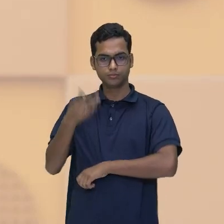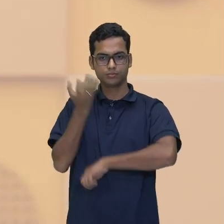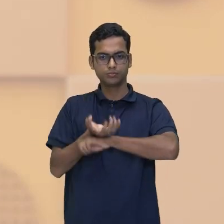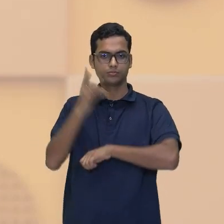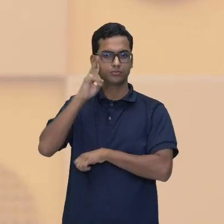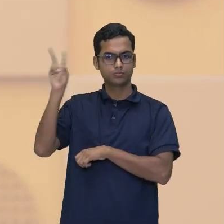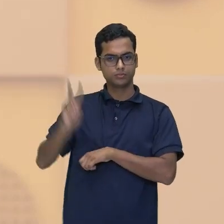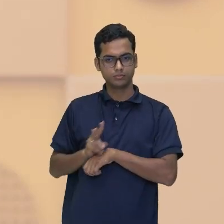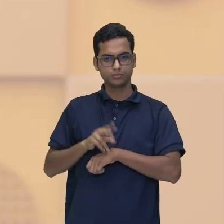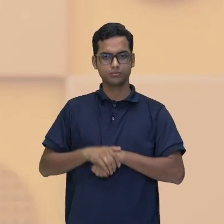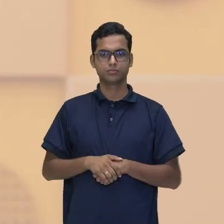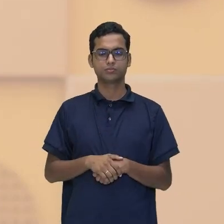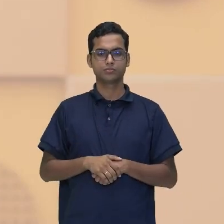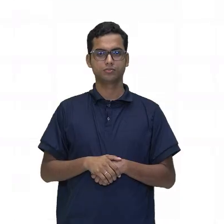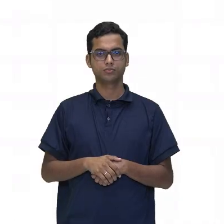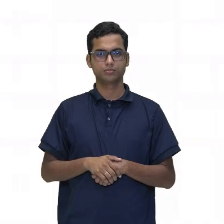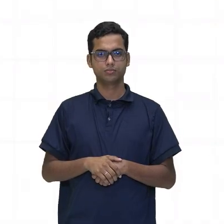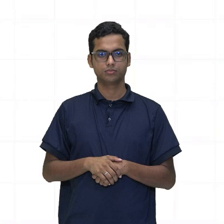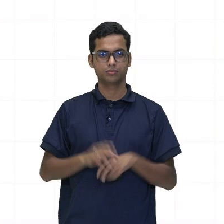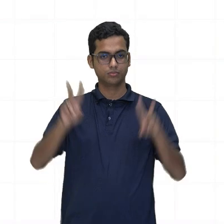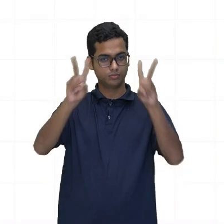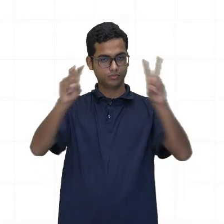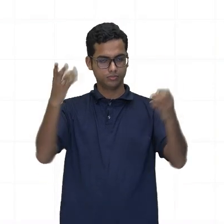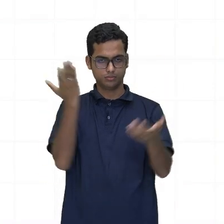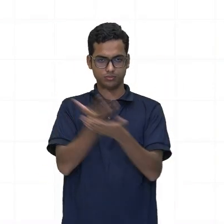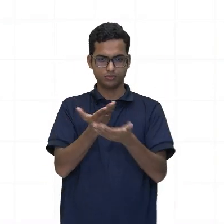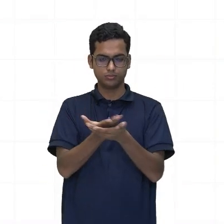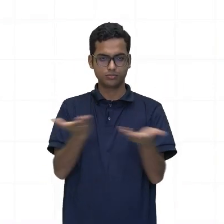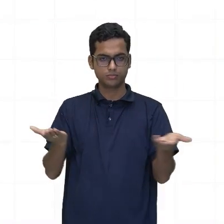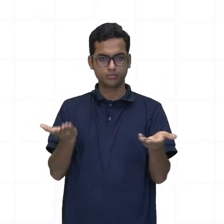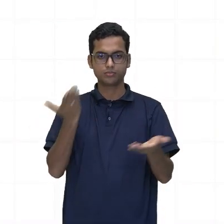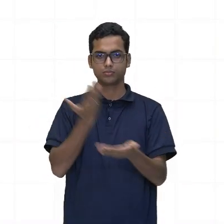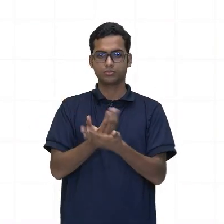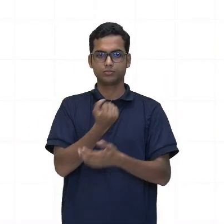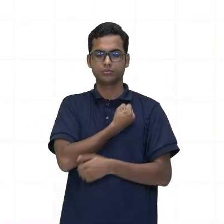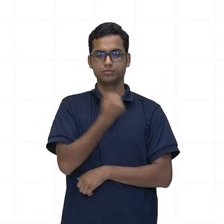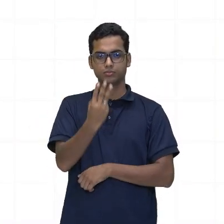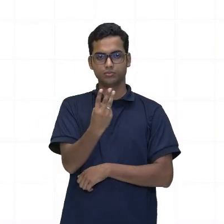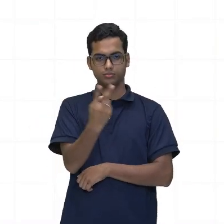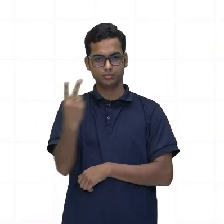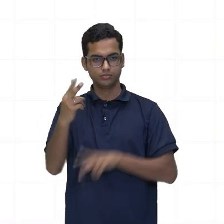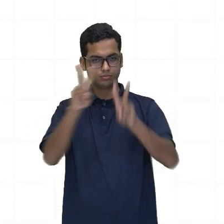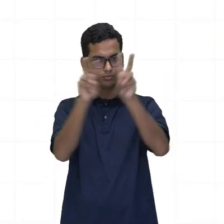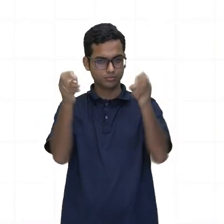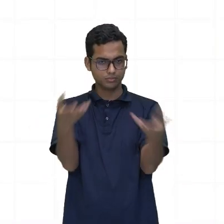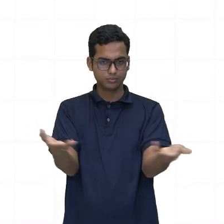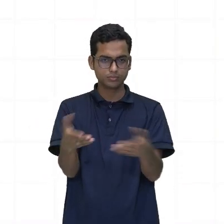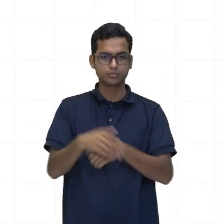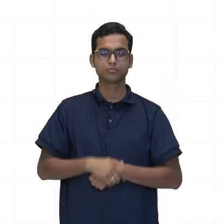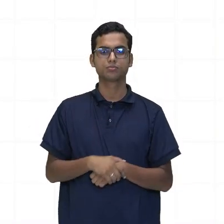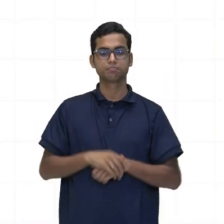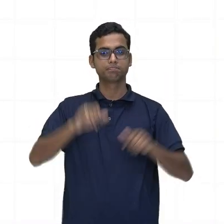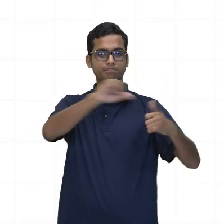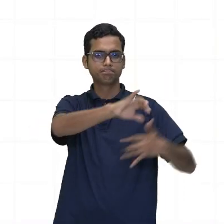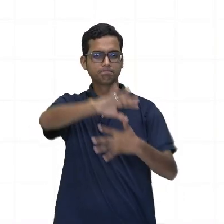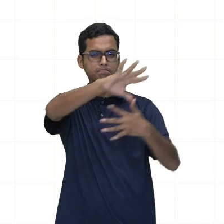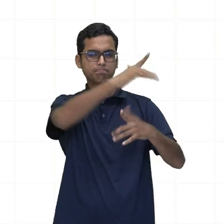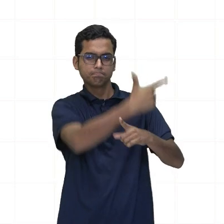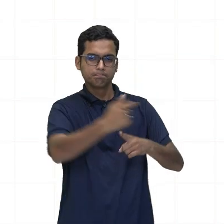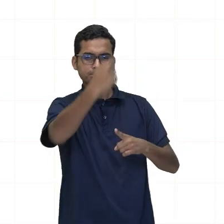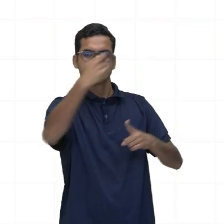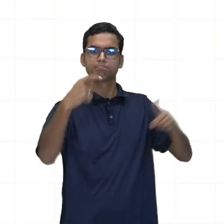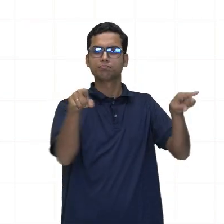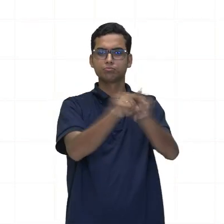objeto de conhecimento desta aula. Aula 32, objeto de conhecimento, a conquista da América e